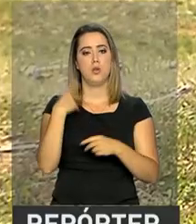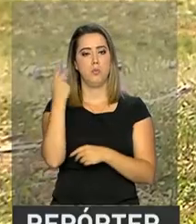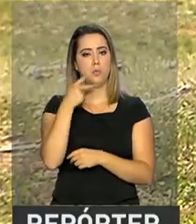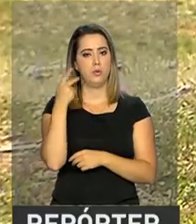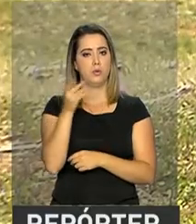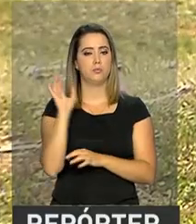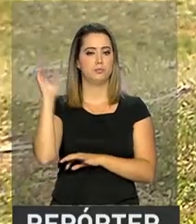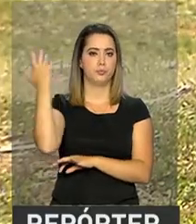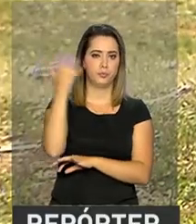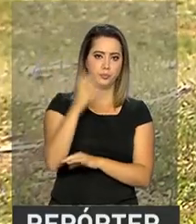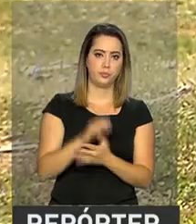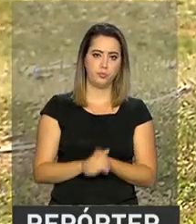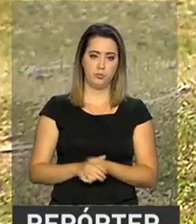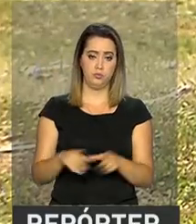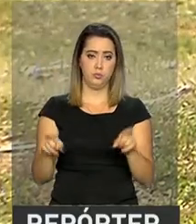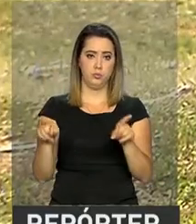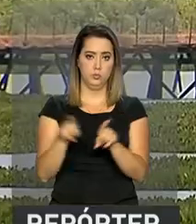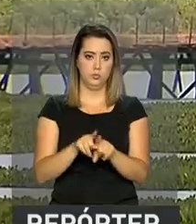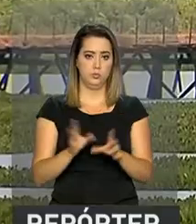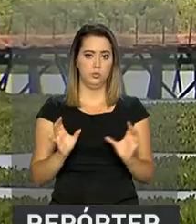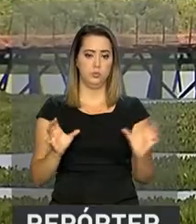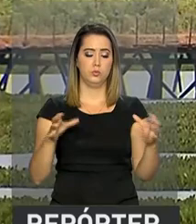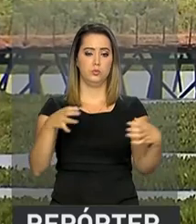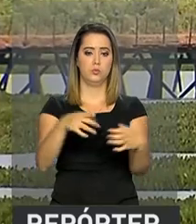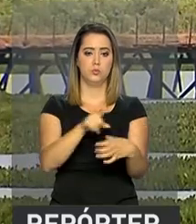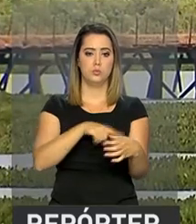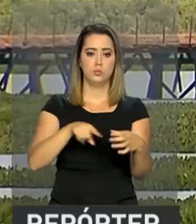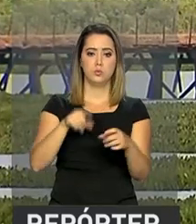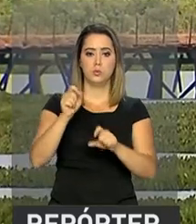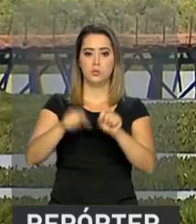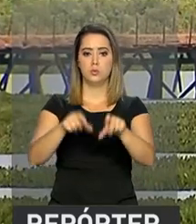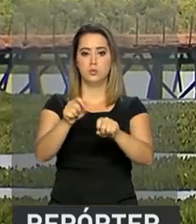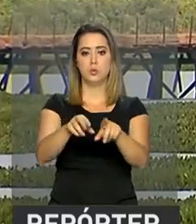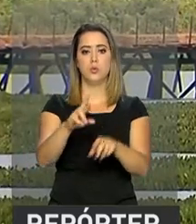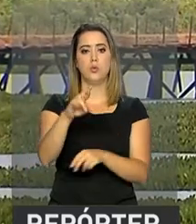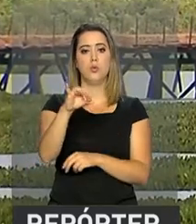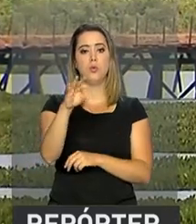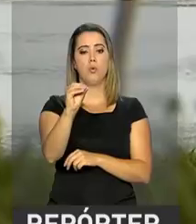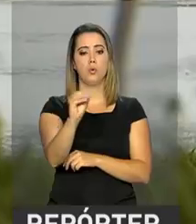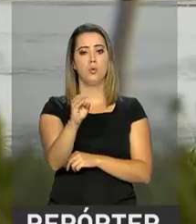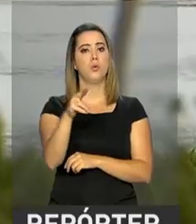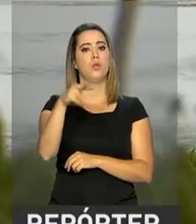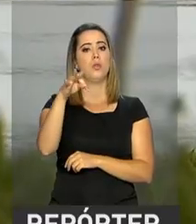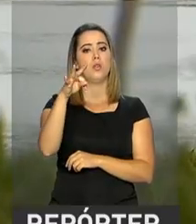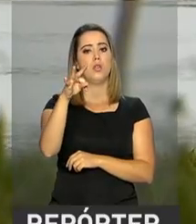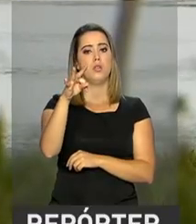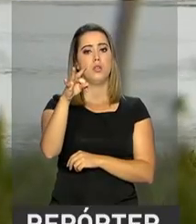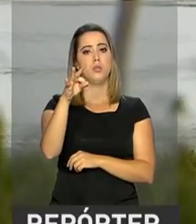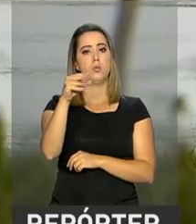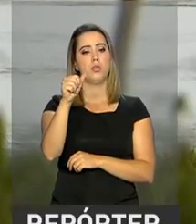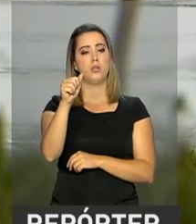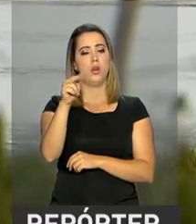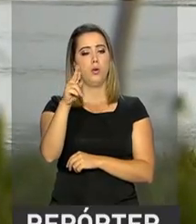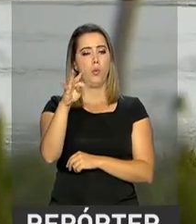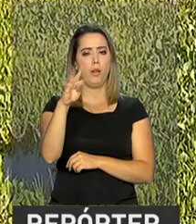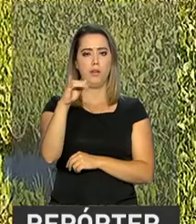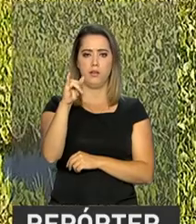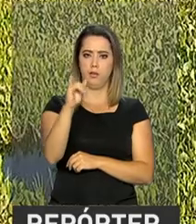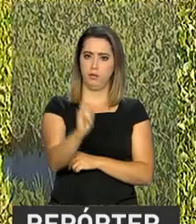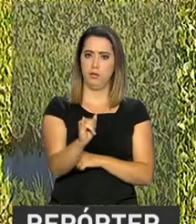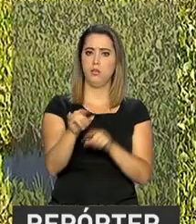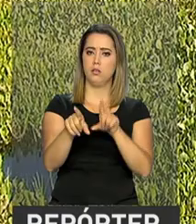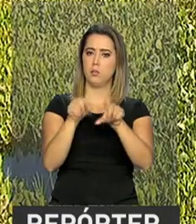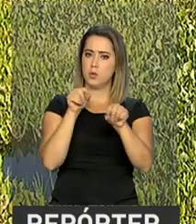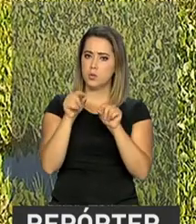governo também criou um comitê interministerial para a recuperação do rio taquari que corta a região e ainda definiu que parte